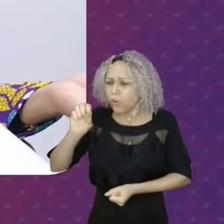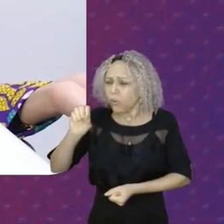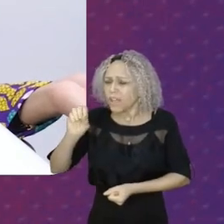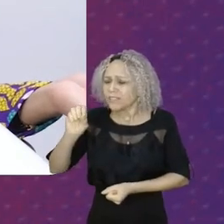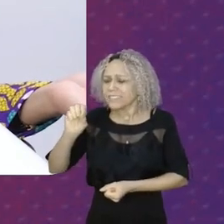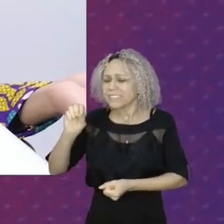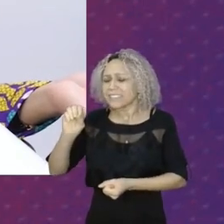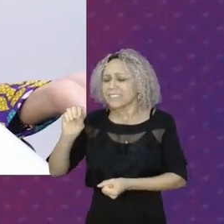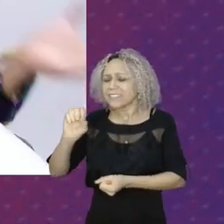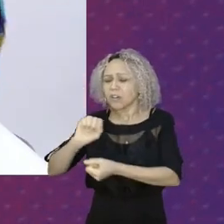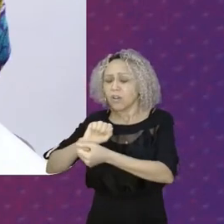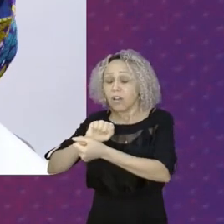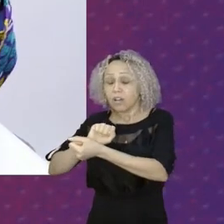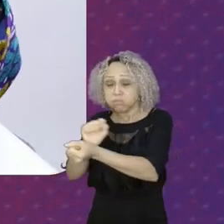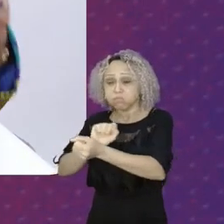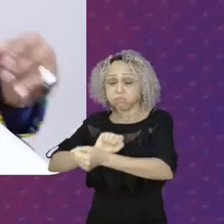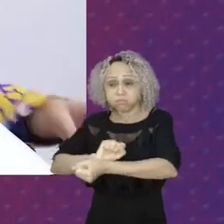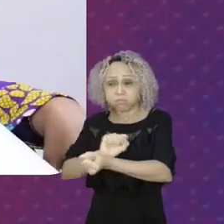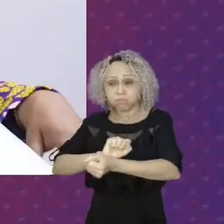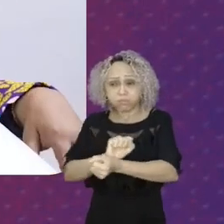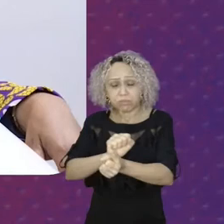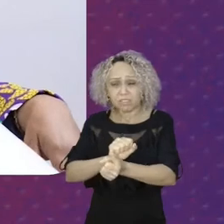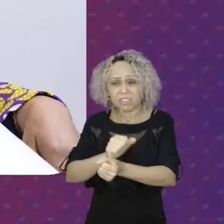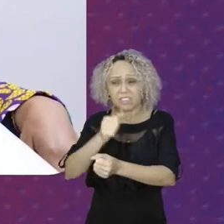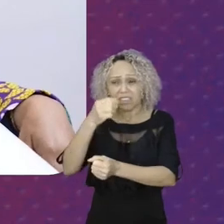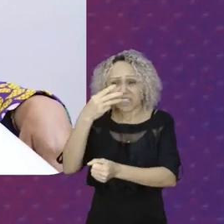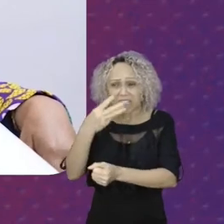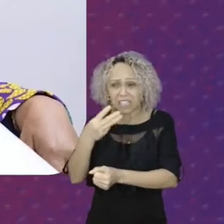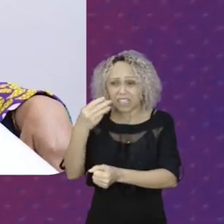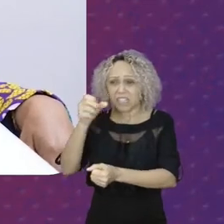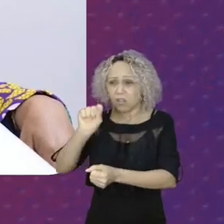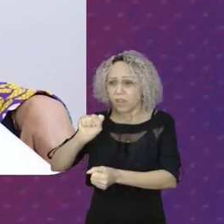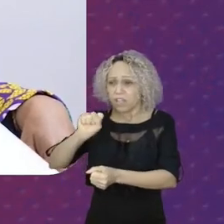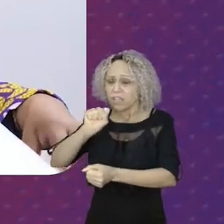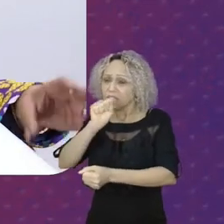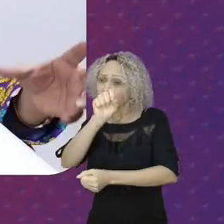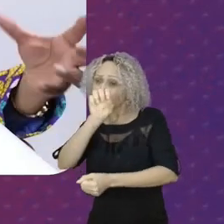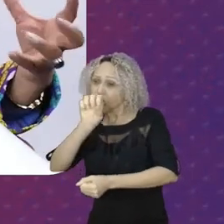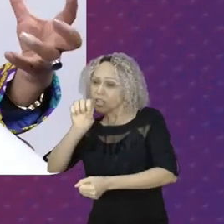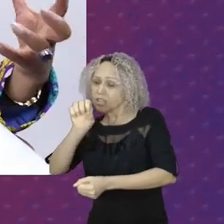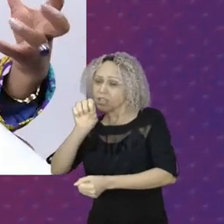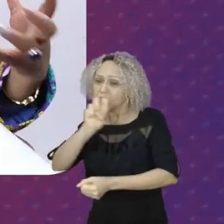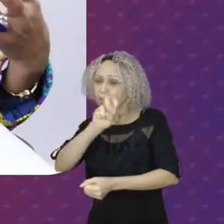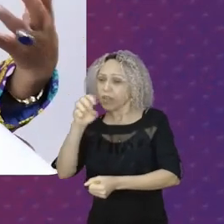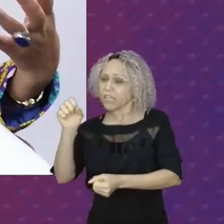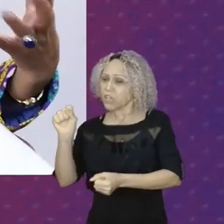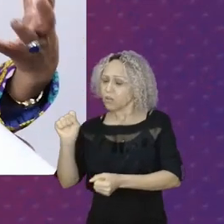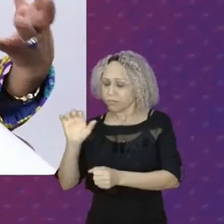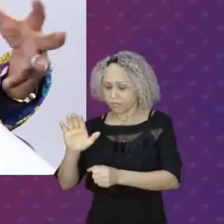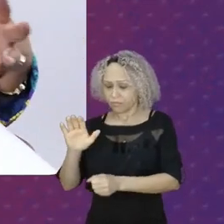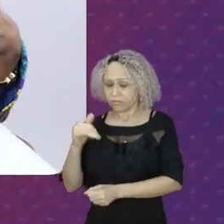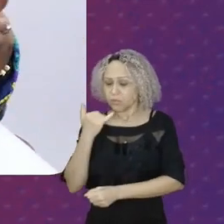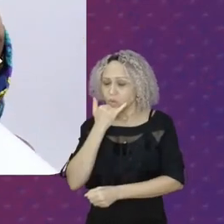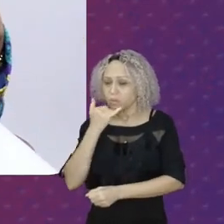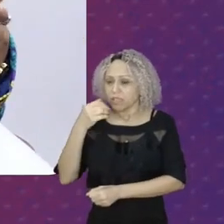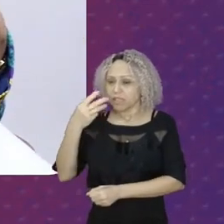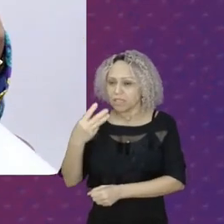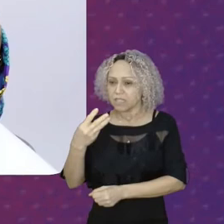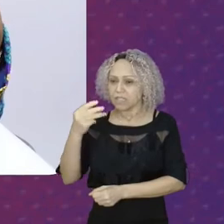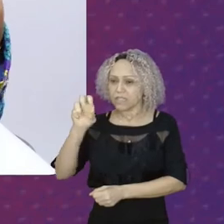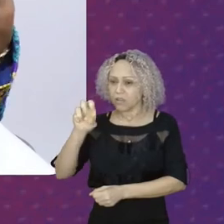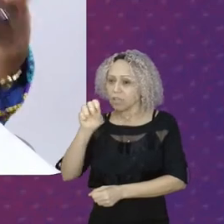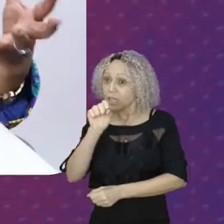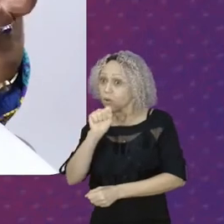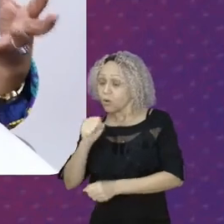358 anos, oficialmente, né? Então, essa presença aonde